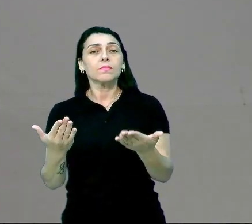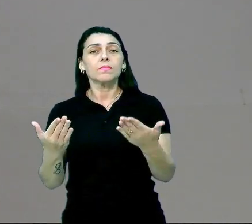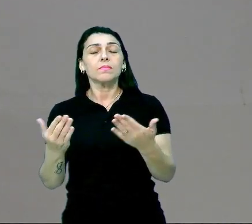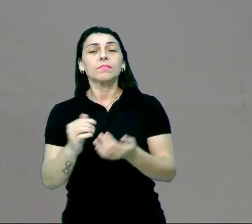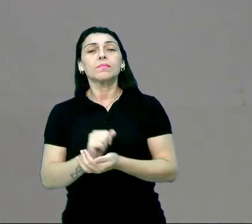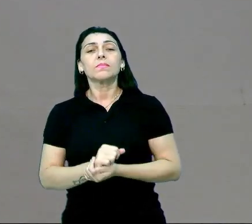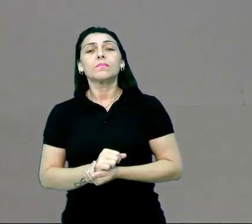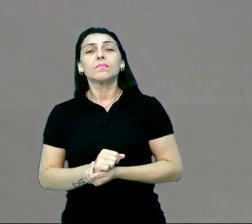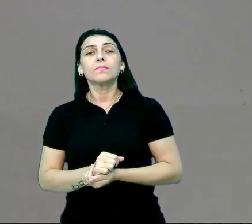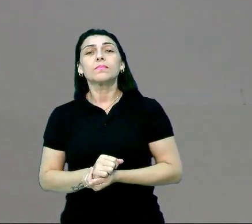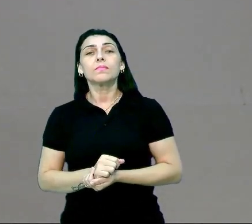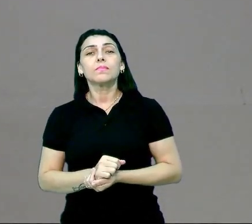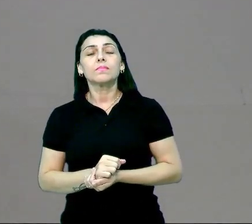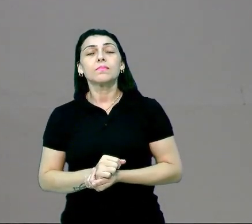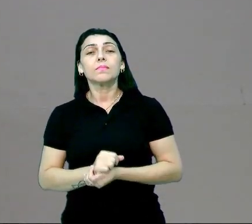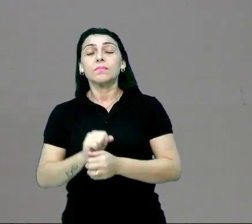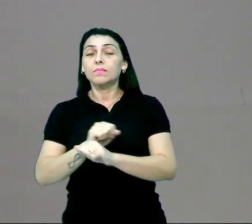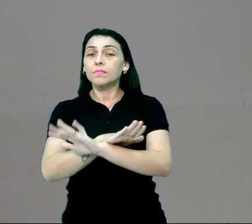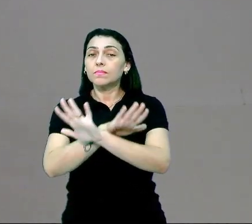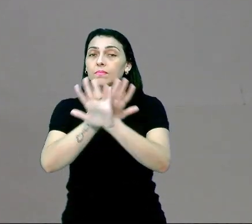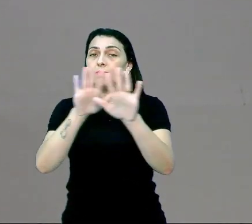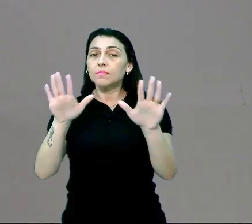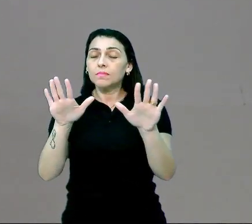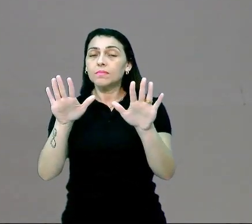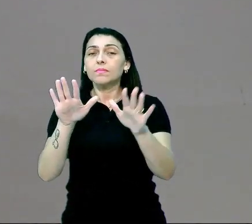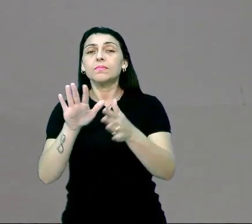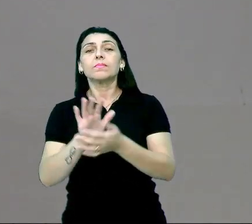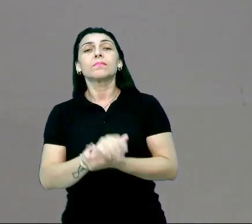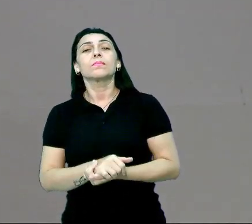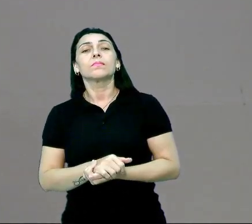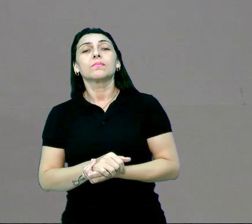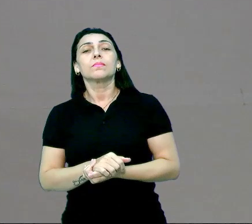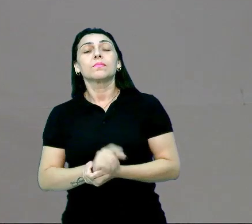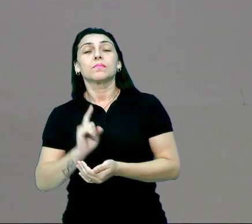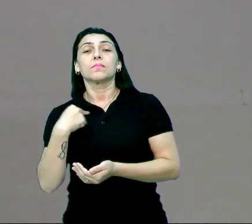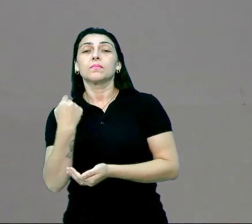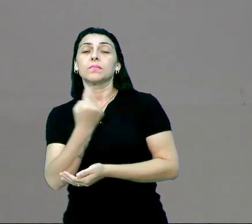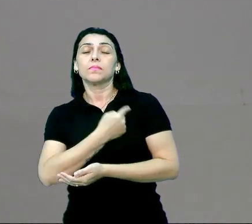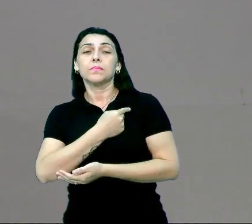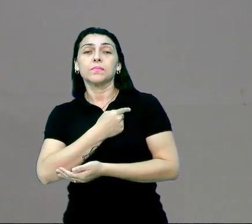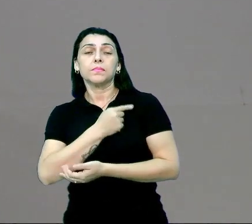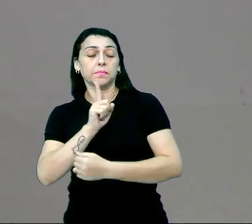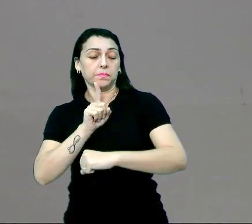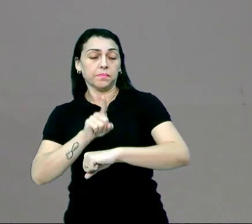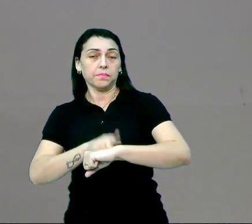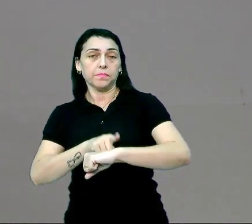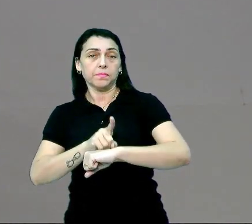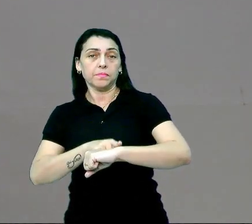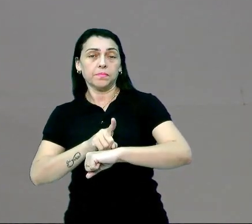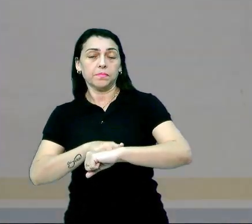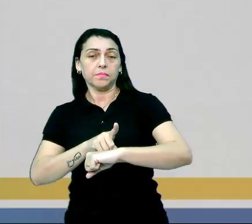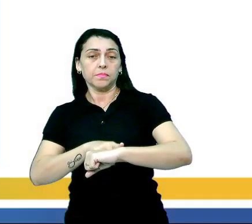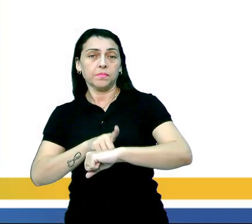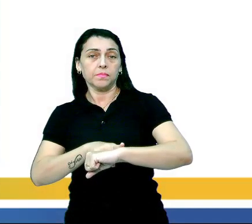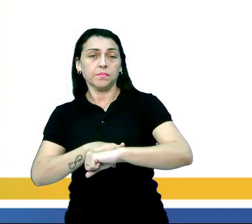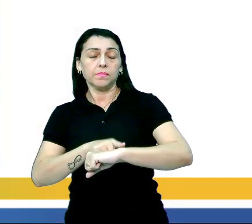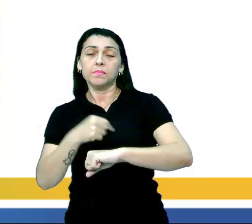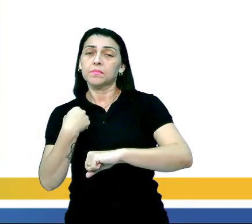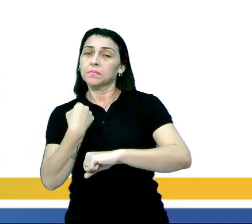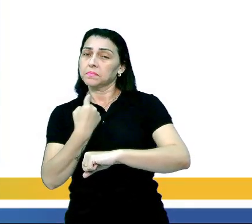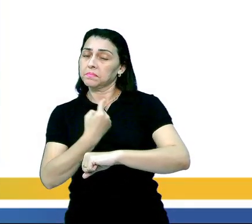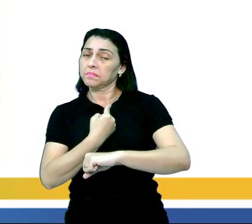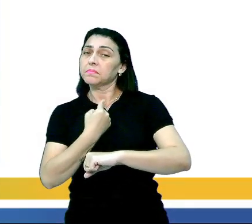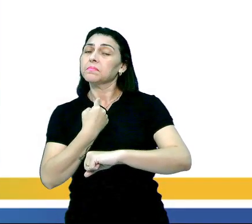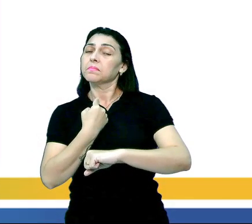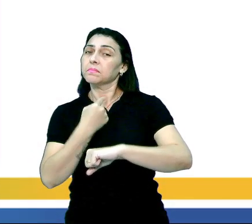Agora, é evidente que o nosso primeiro momento, nesse primeiro momento, a gente